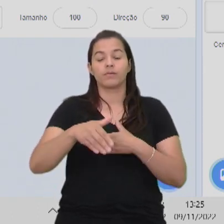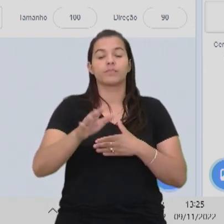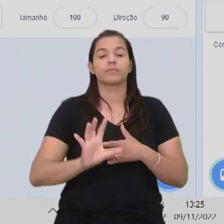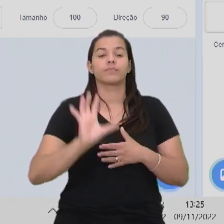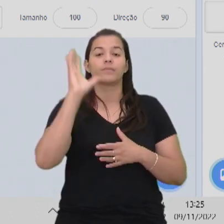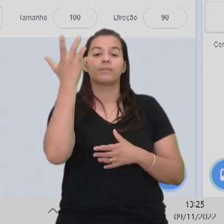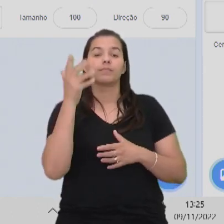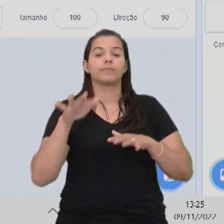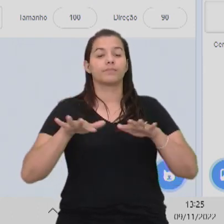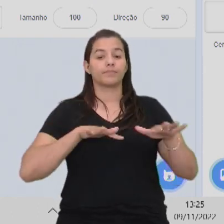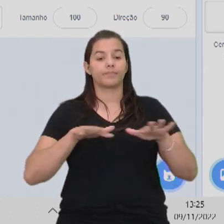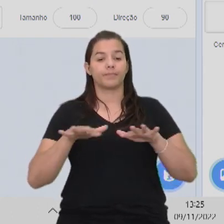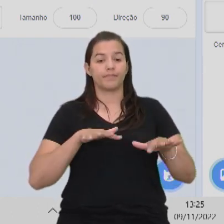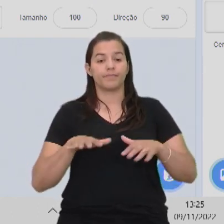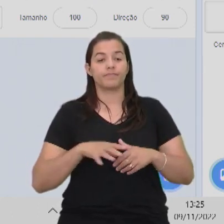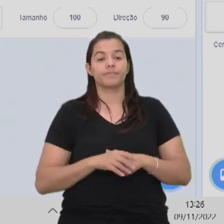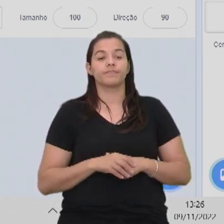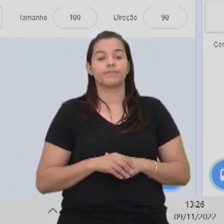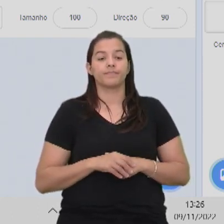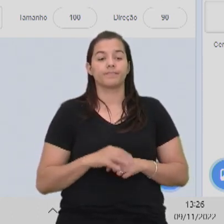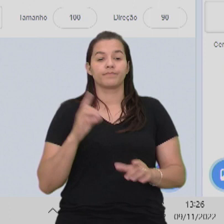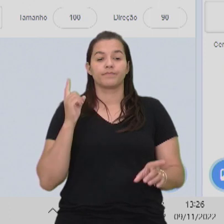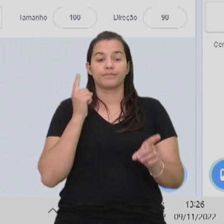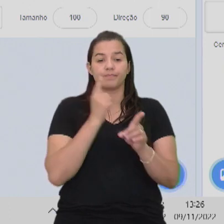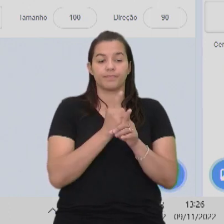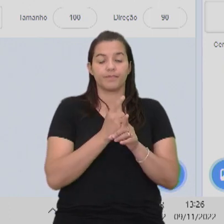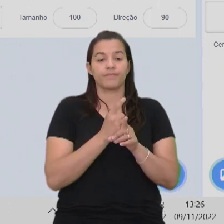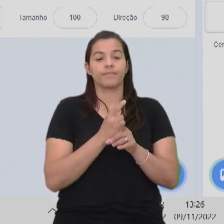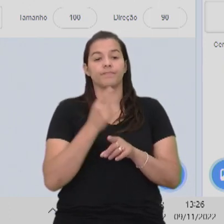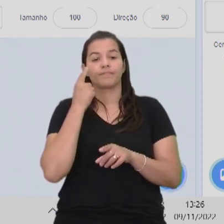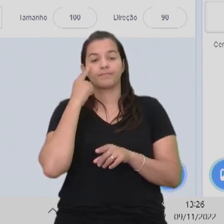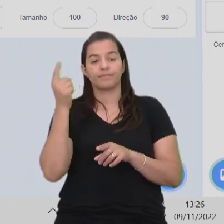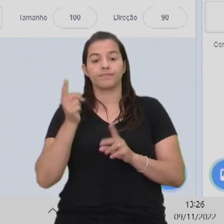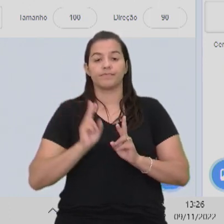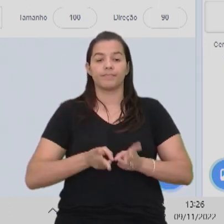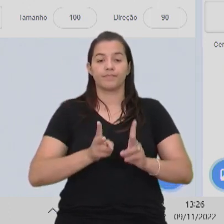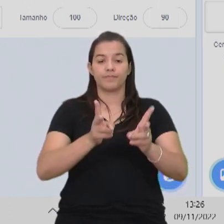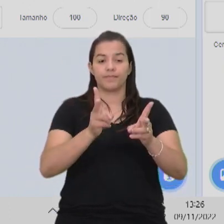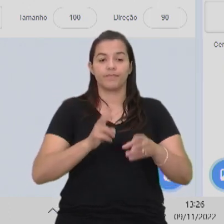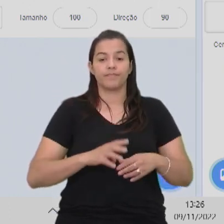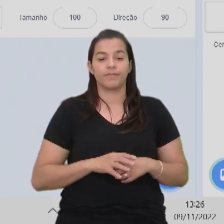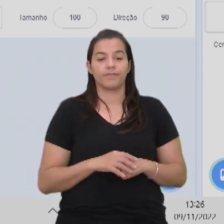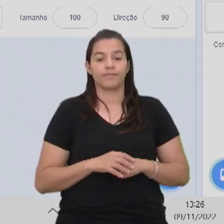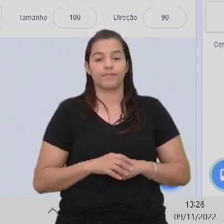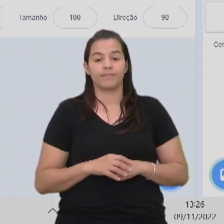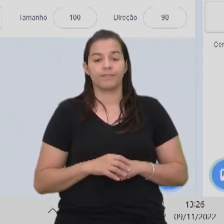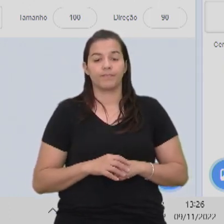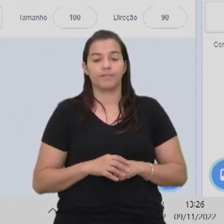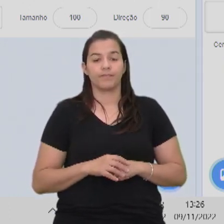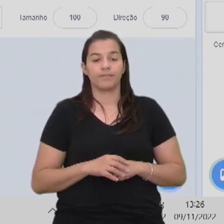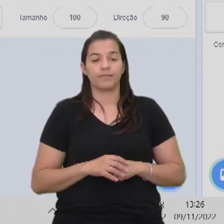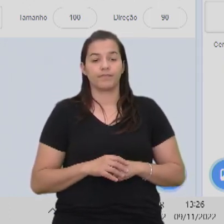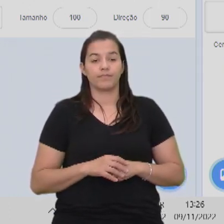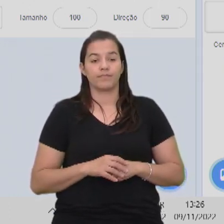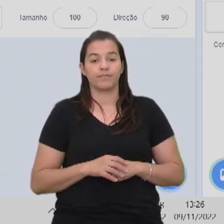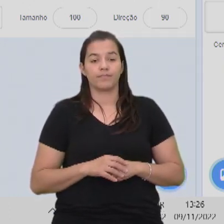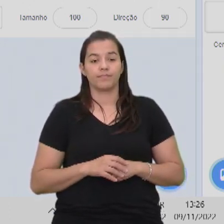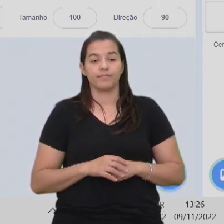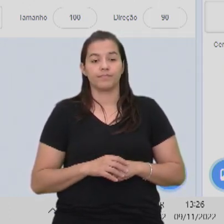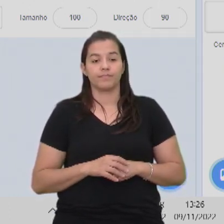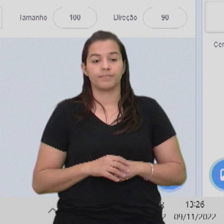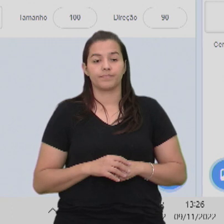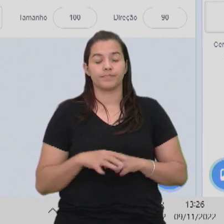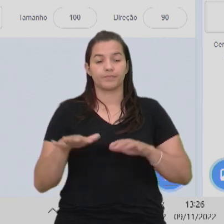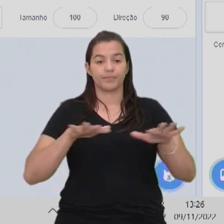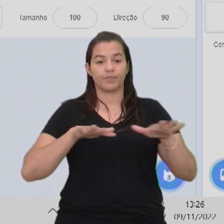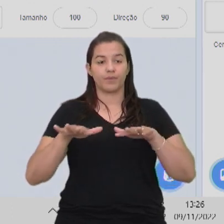bom? Então, eu vou vir aqui em controle e vou pegar um sempre. Tá? Antes de pôr esse sempre, eu vou pôr sem o sempre primeiro. Vou pôr um movimento,